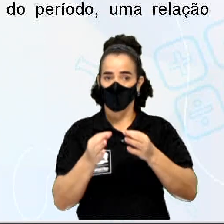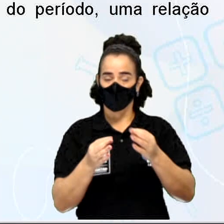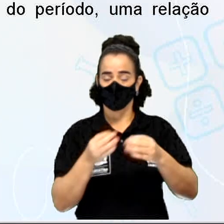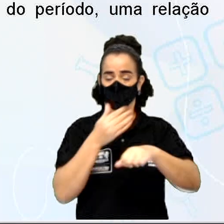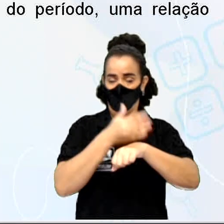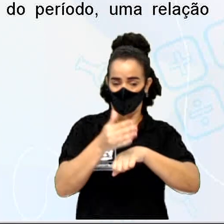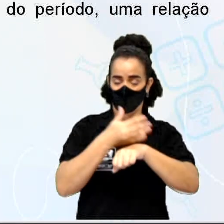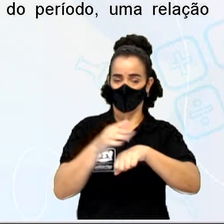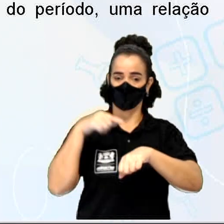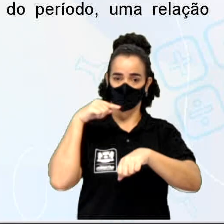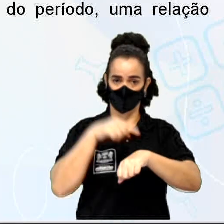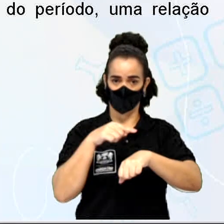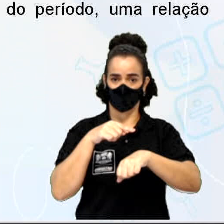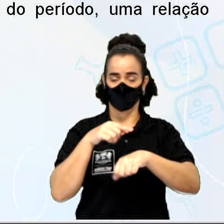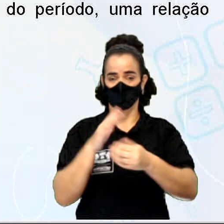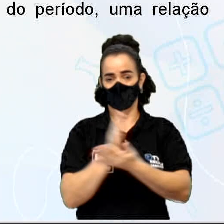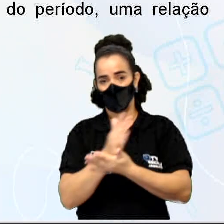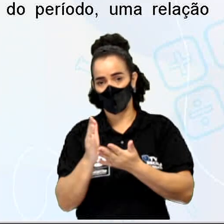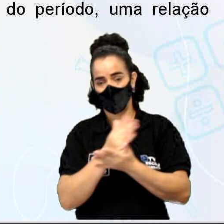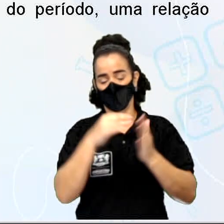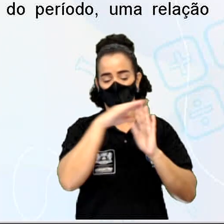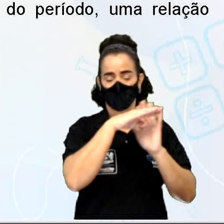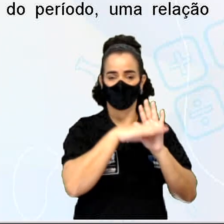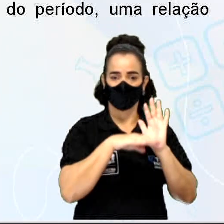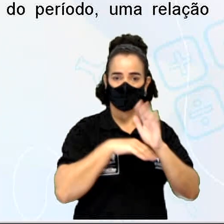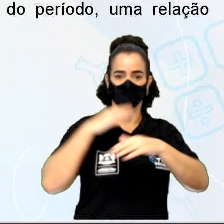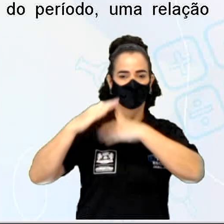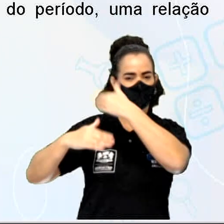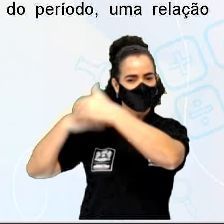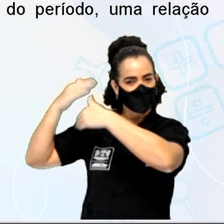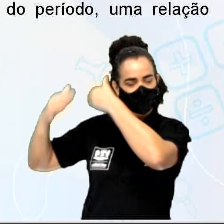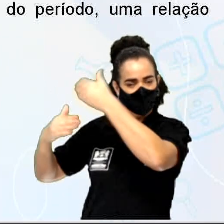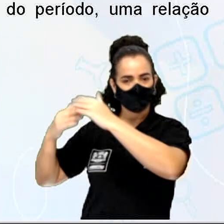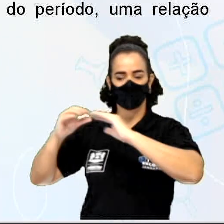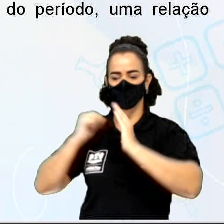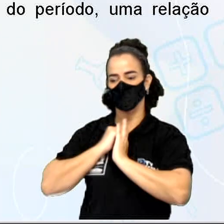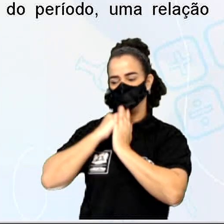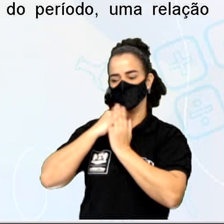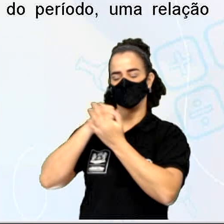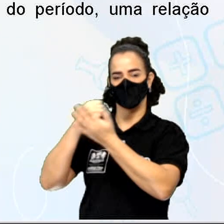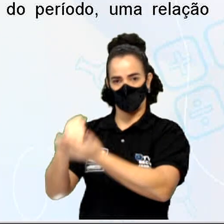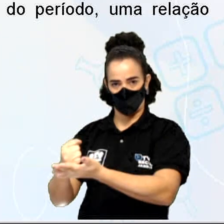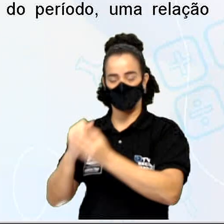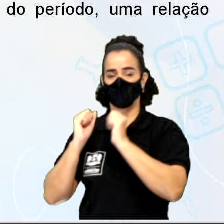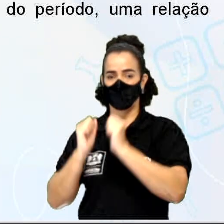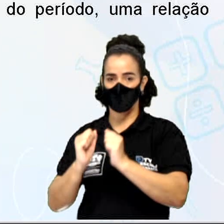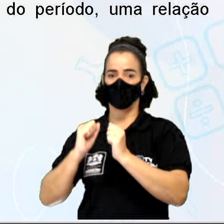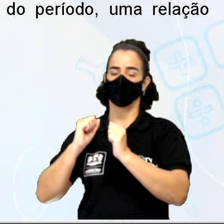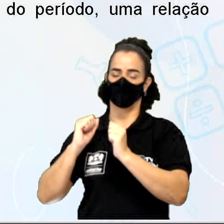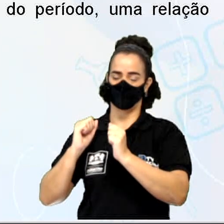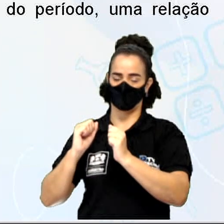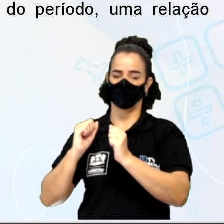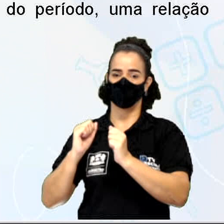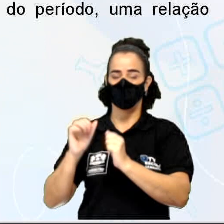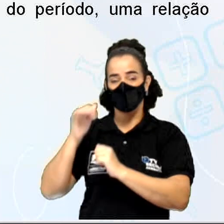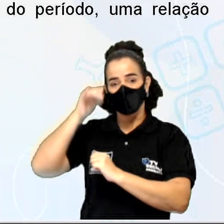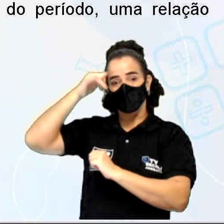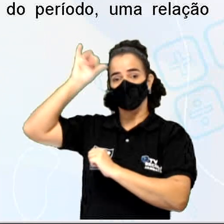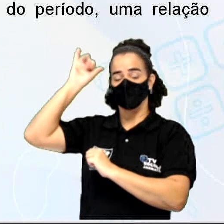prática, algumas medidas para o desenvolvimento de uma cultura de cooperação podem contribuir para evitar esse tipo de